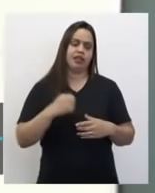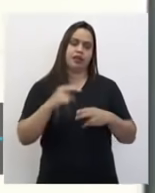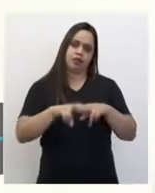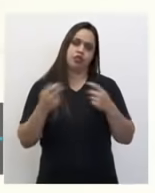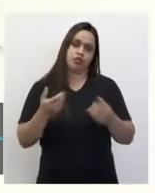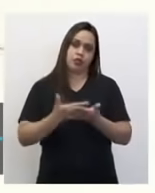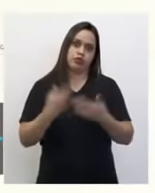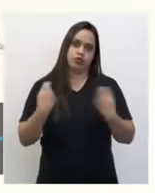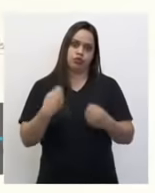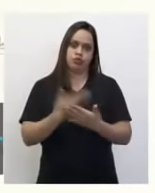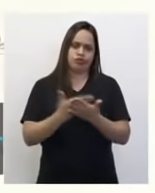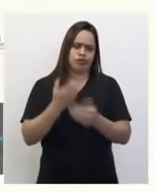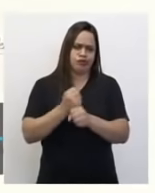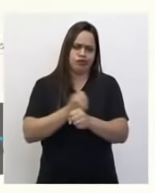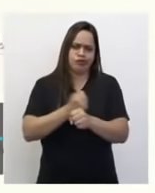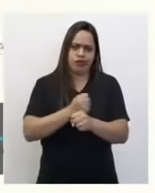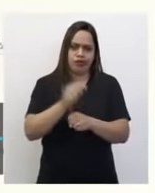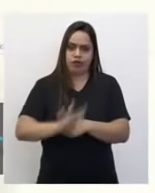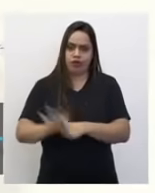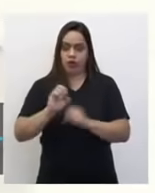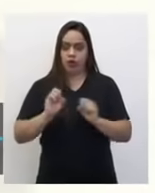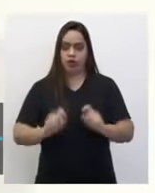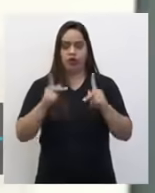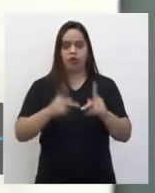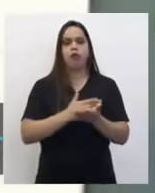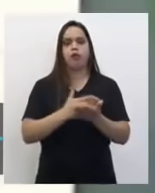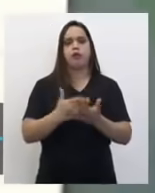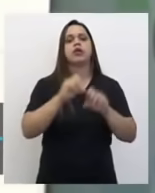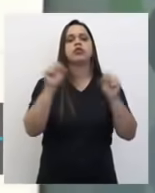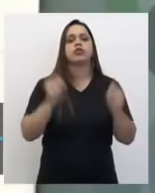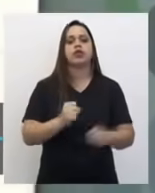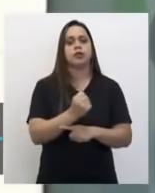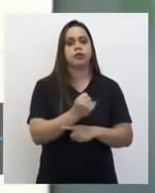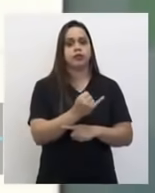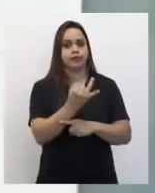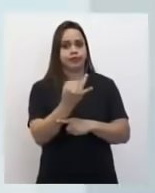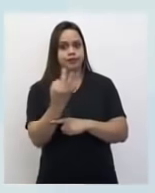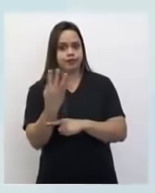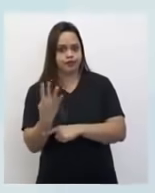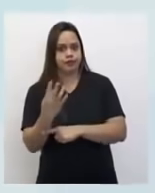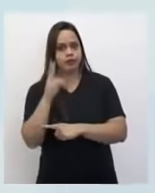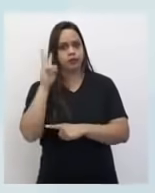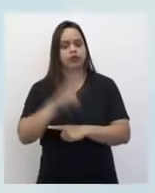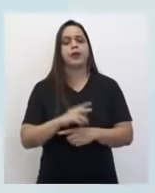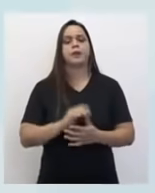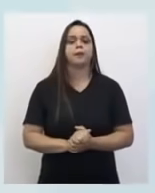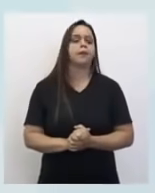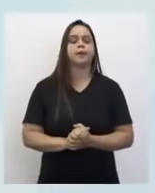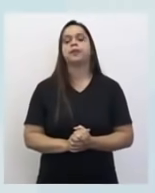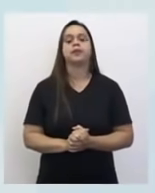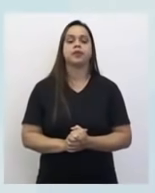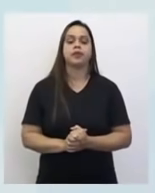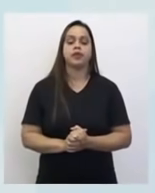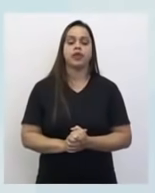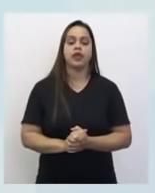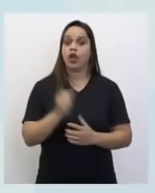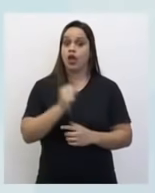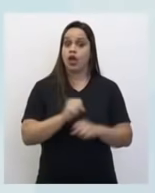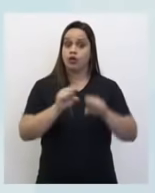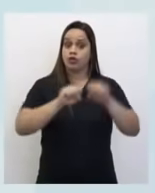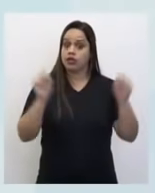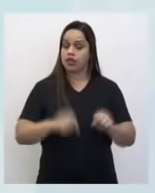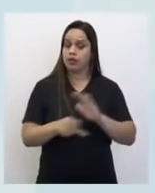Então, bora lá, vamos começar com sistemas de contagem. Então, vai aparecer aí na tela para vocês. Os sistemas de